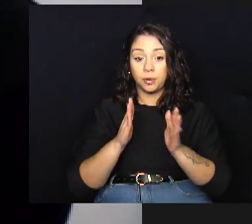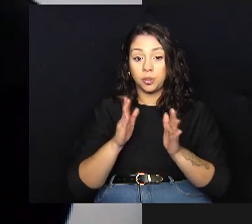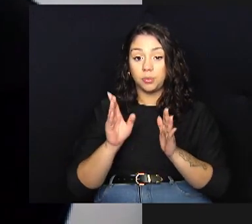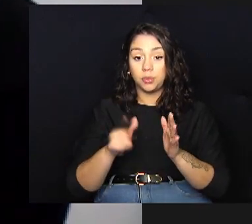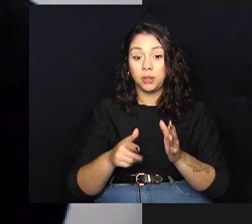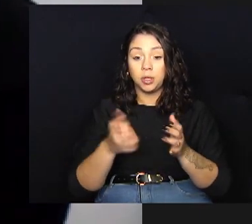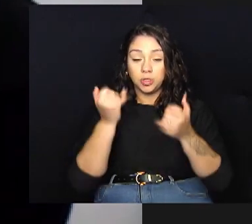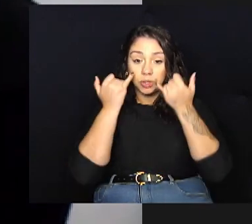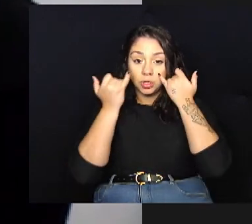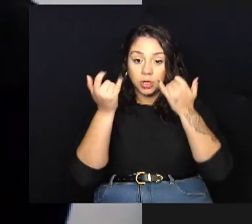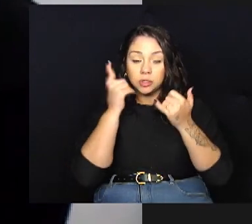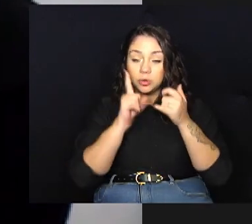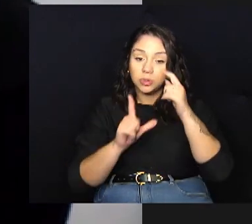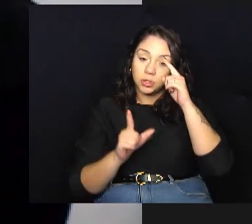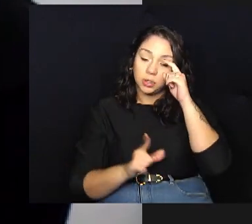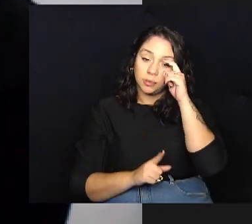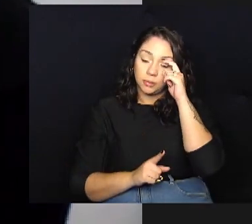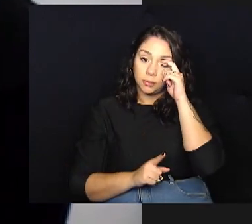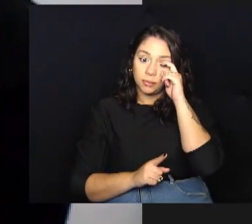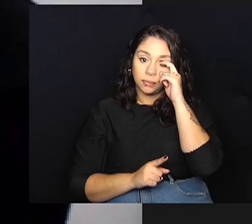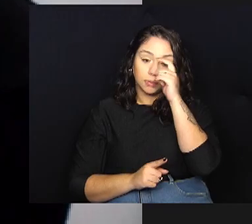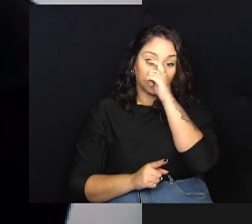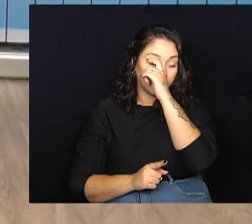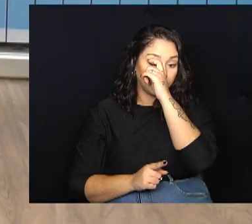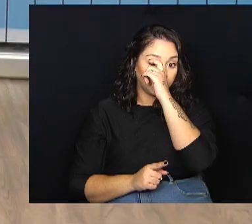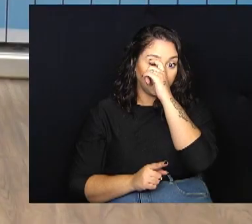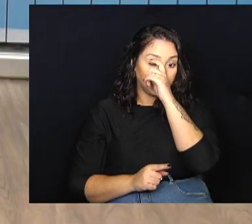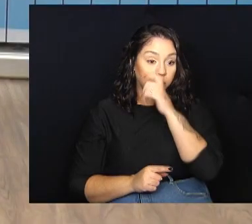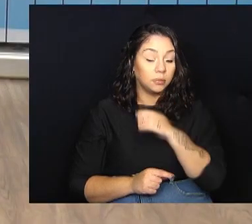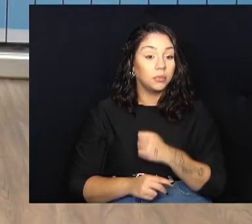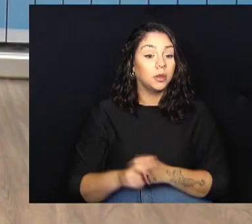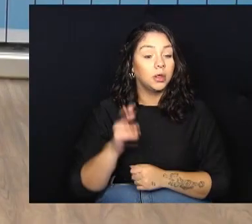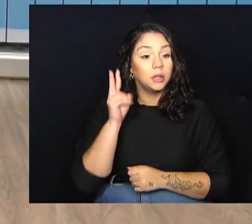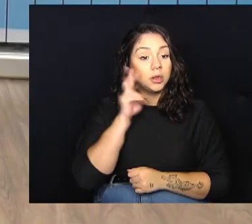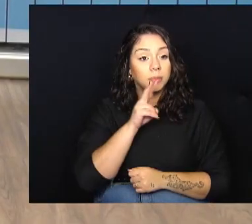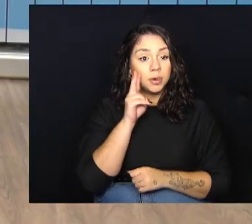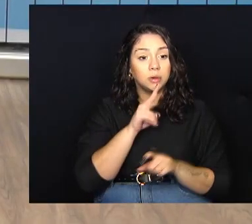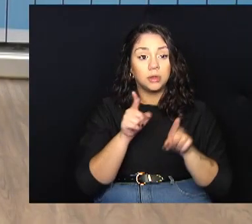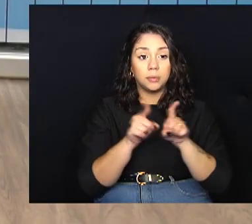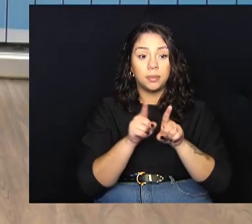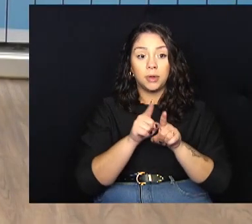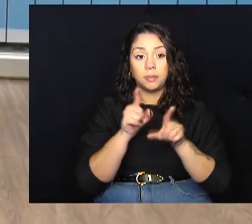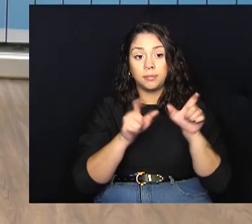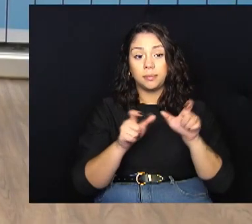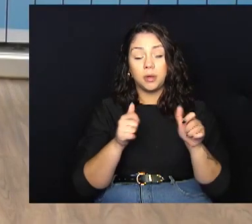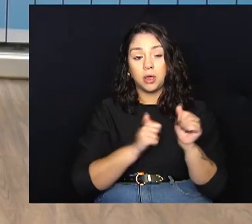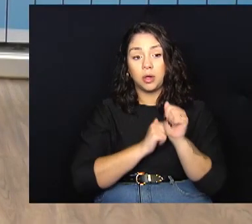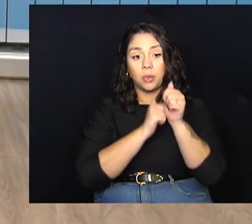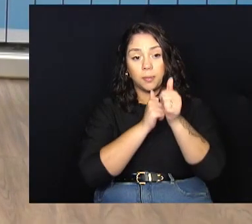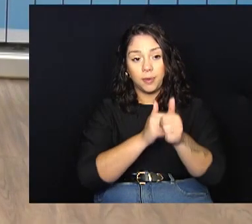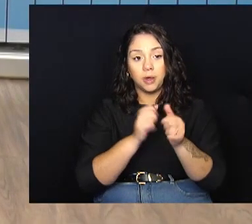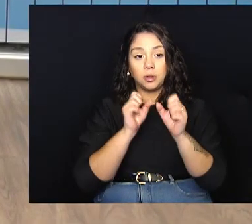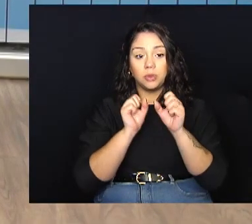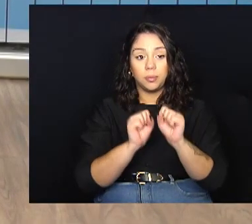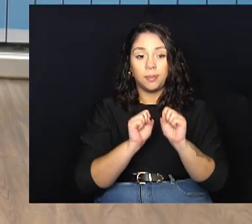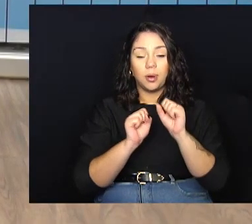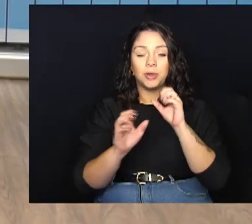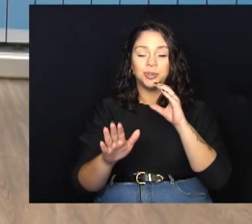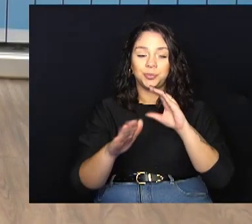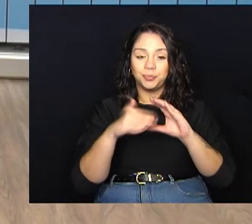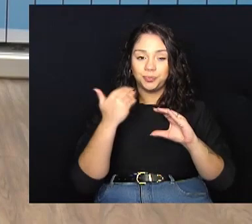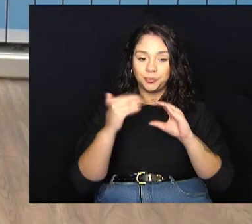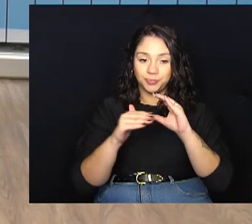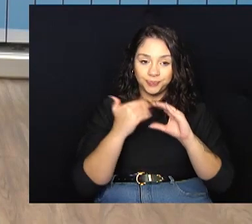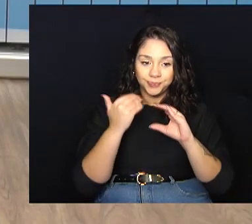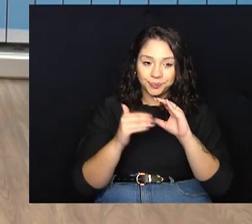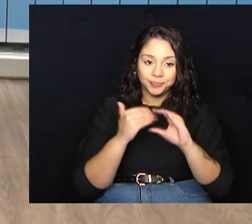dos dados lembrando para você que está nos acompanhando você também pode enviar o seu questionamento